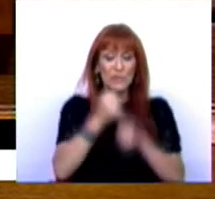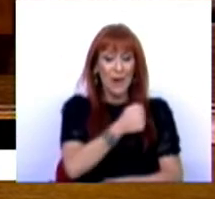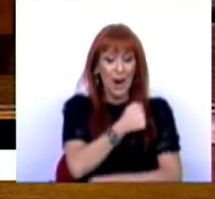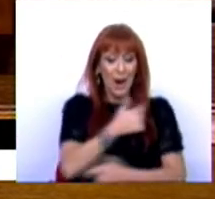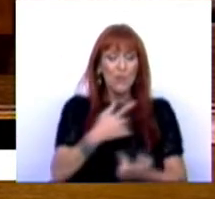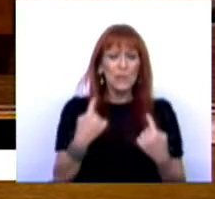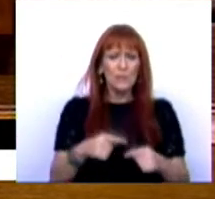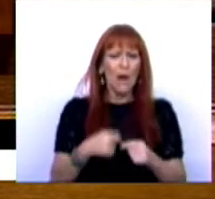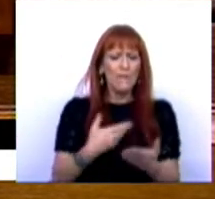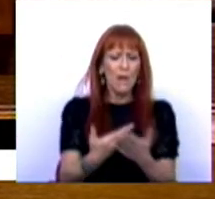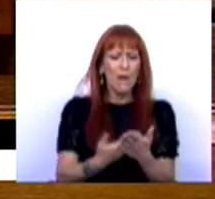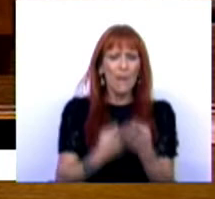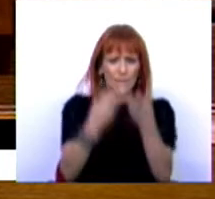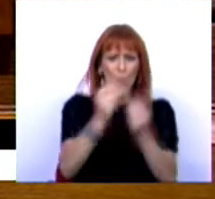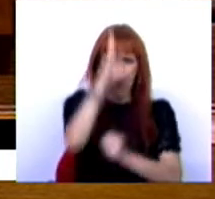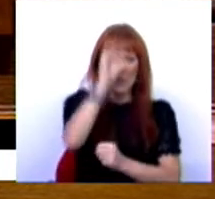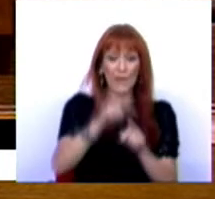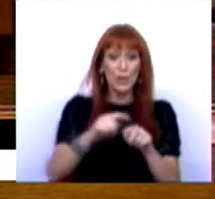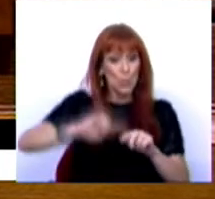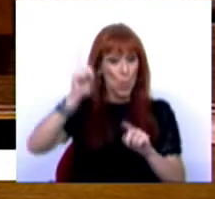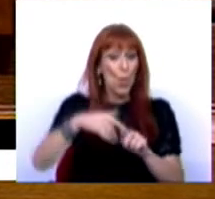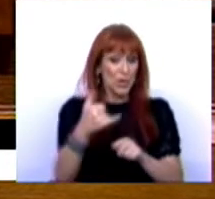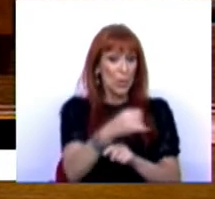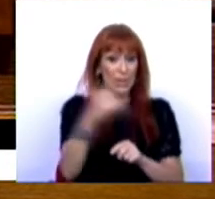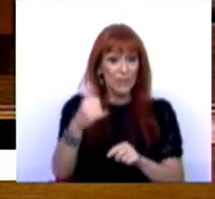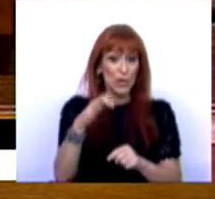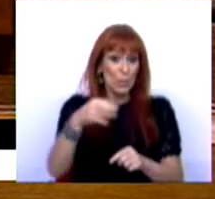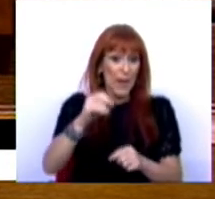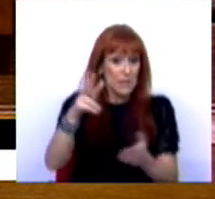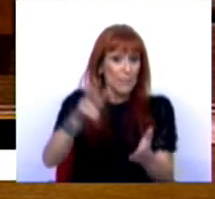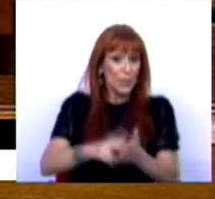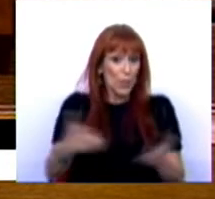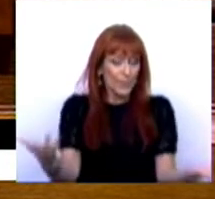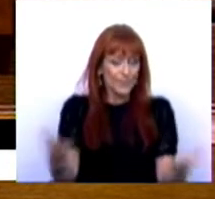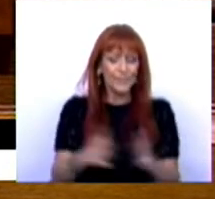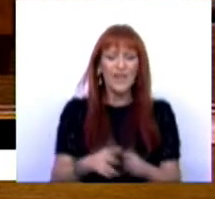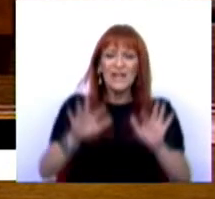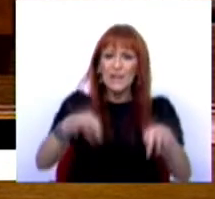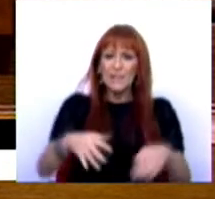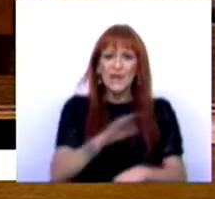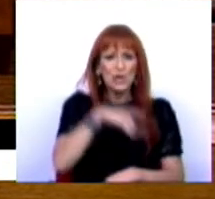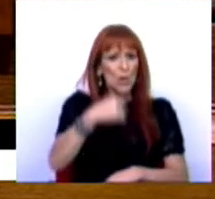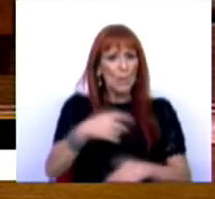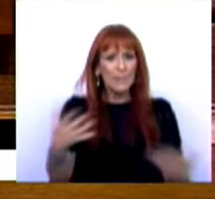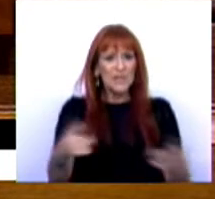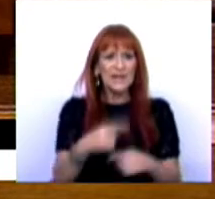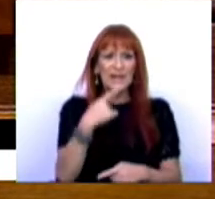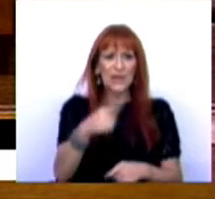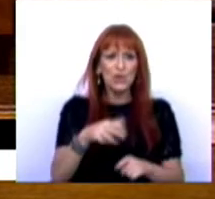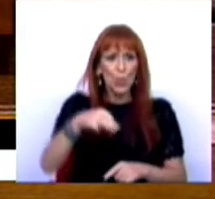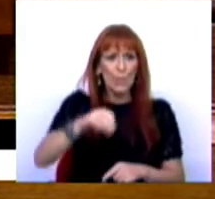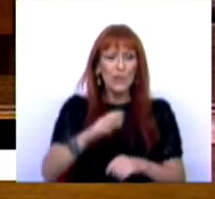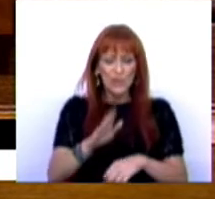habitação estavam presentes no Orçamento do Estado para 2022, que o PS aprovou. Termino, Sr. Presidente, dizendo que o